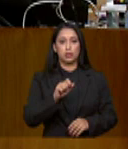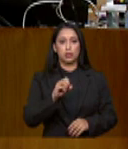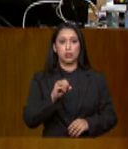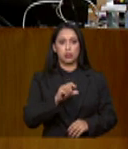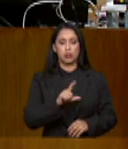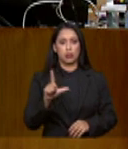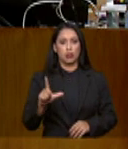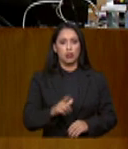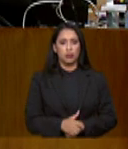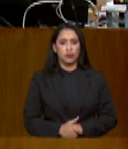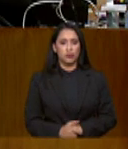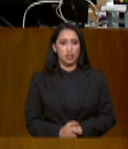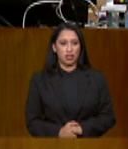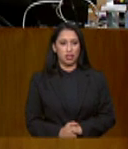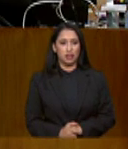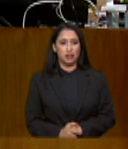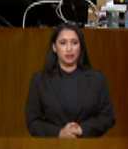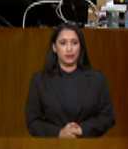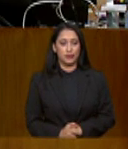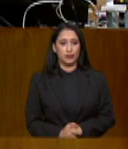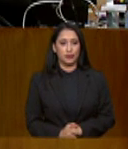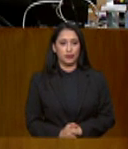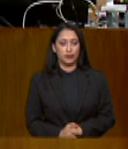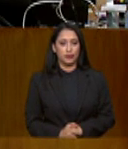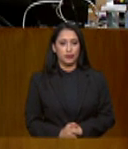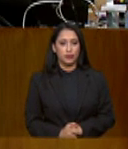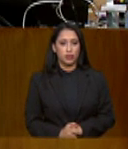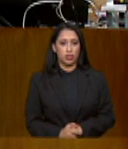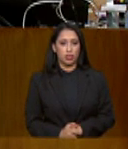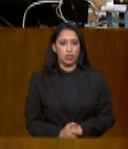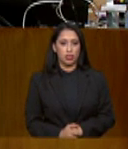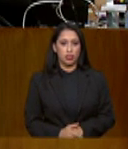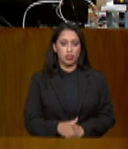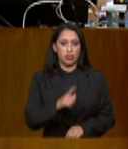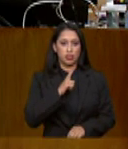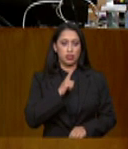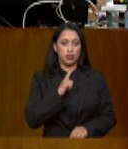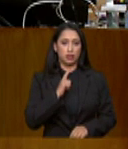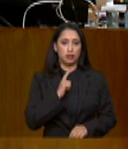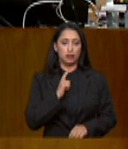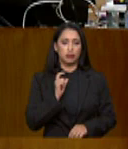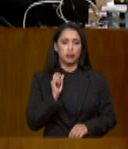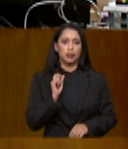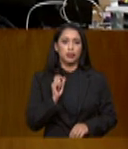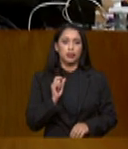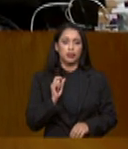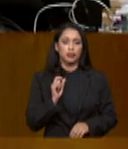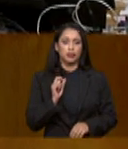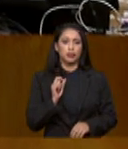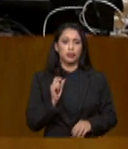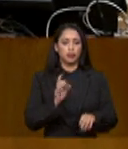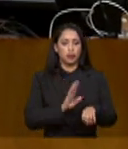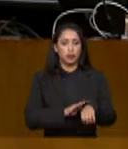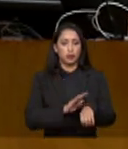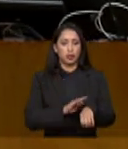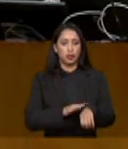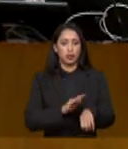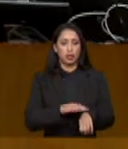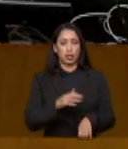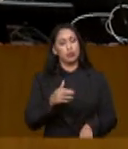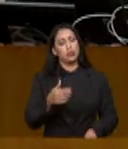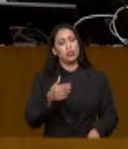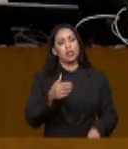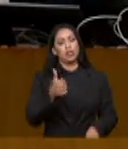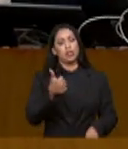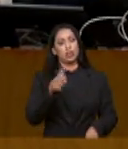na DPF 760, o doutor André Brandão Henrique Maimone, que disporá do tempo regimental de 15